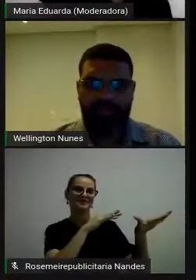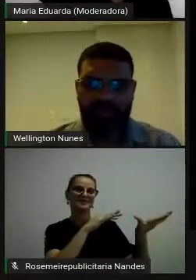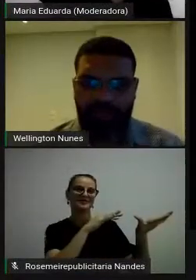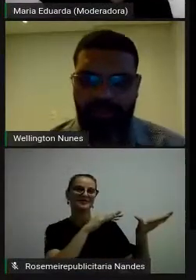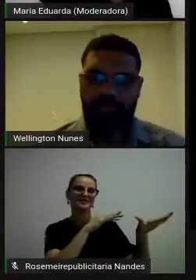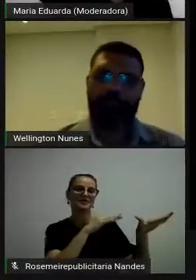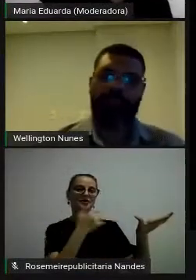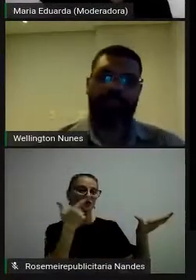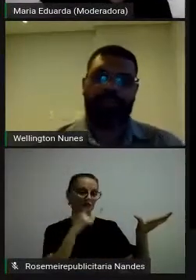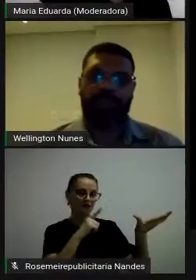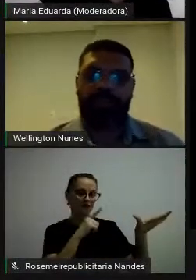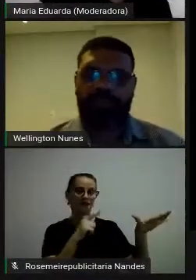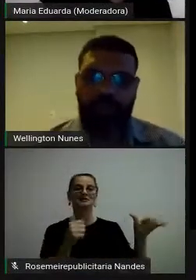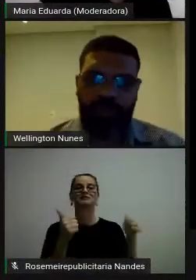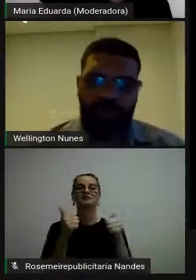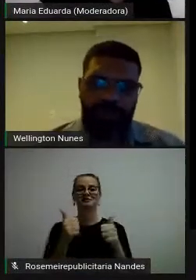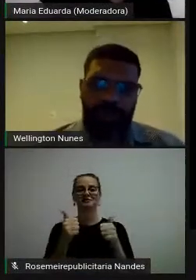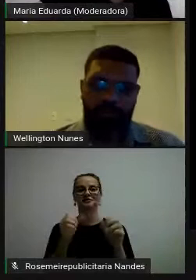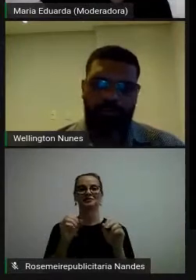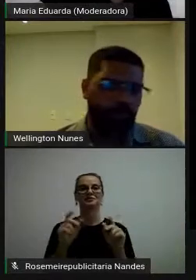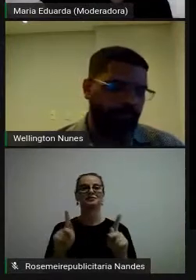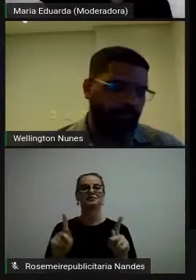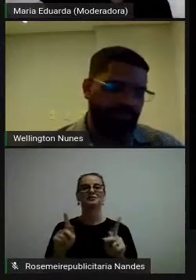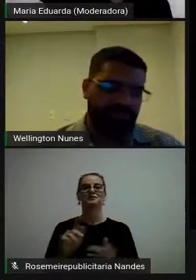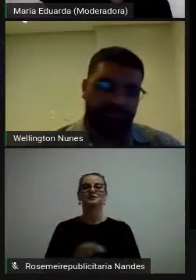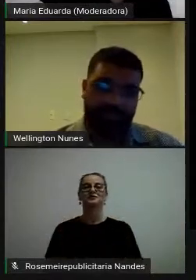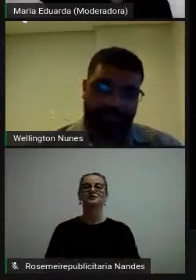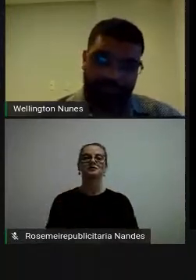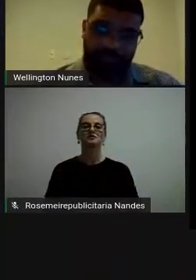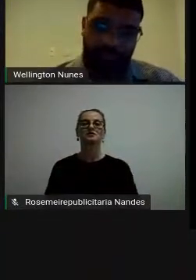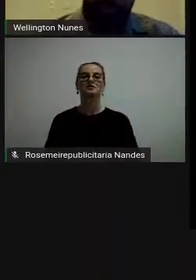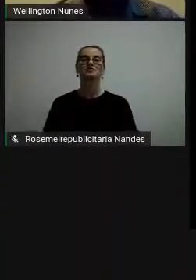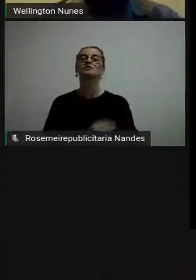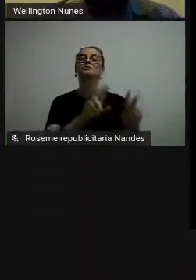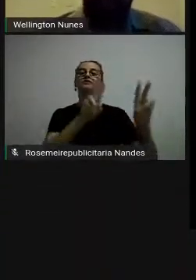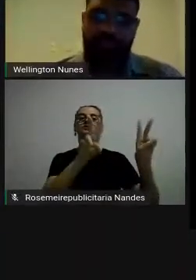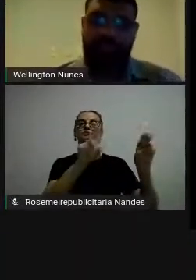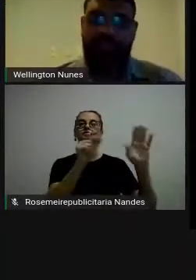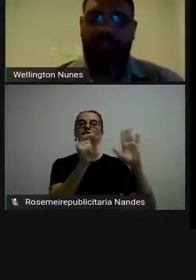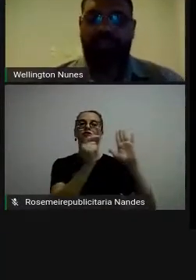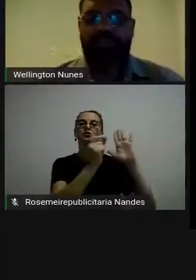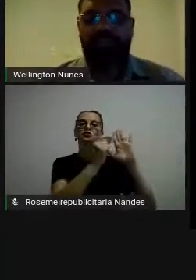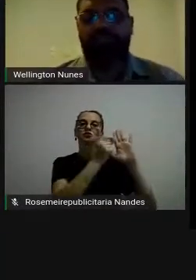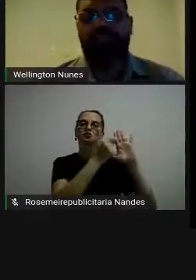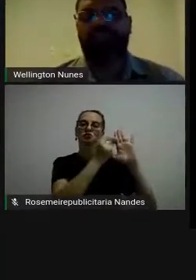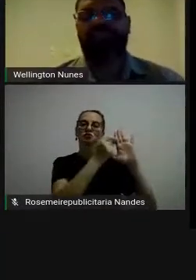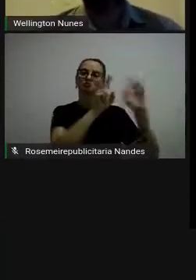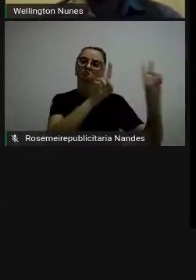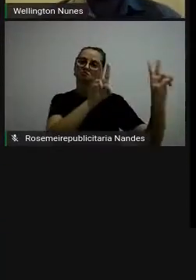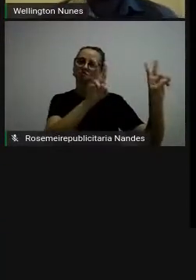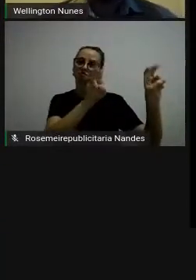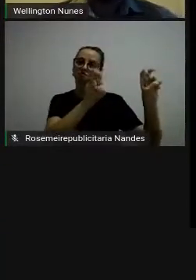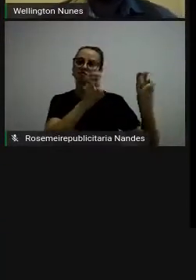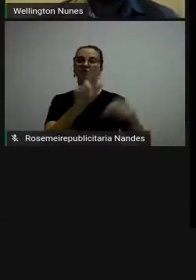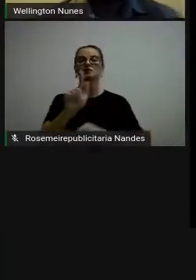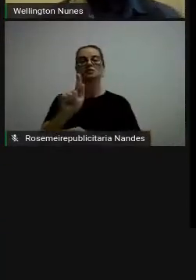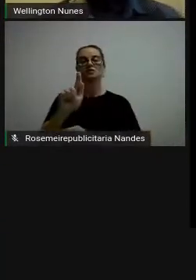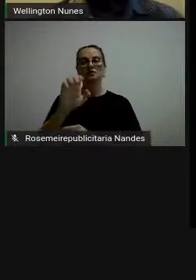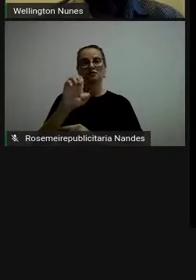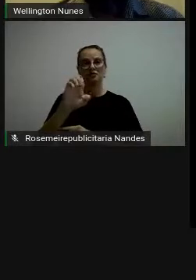Conseguimos. Ok. Então, o tópico vai ser, título da palestra,